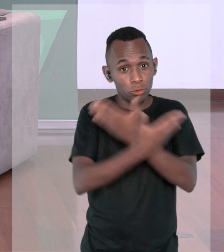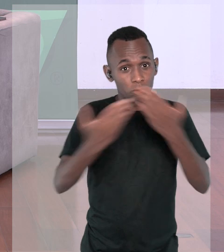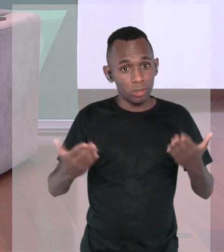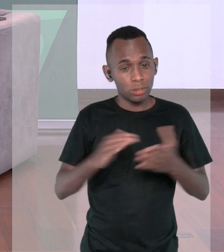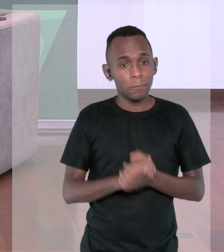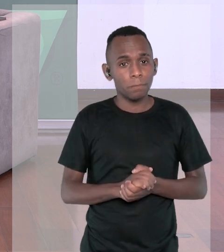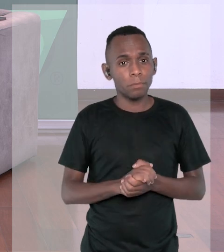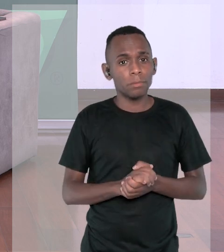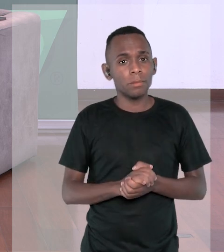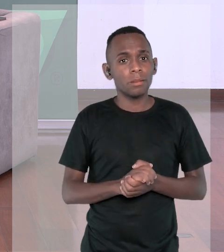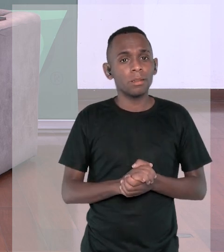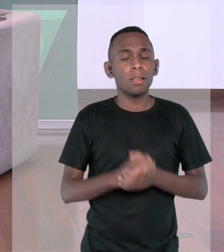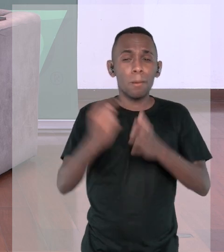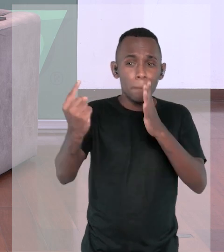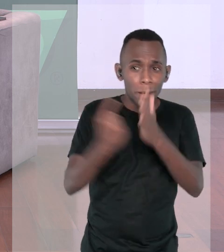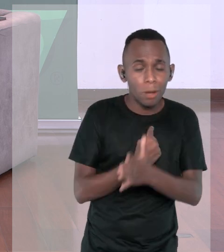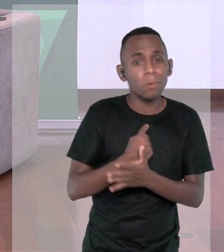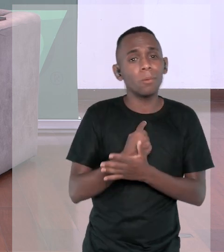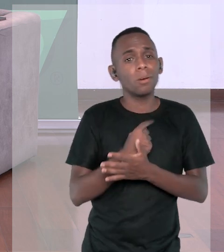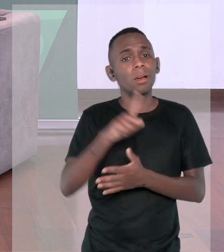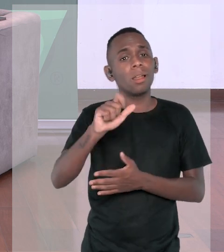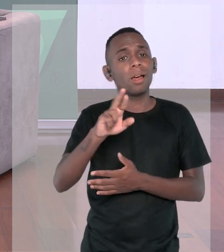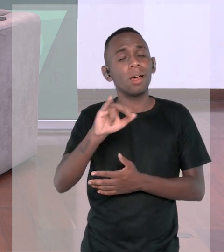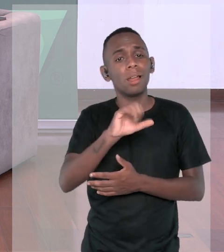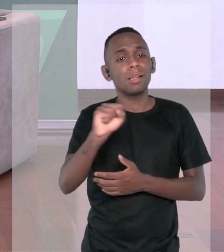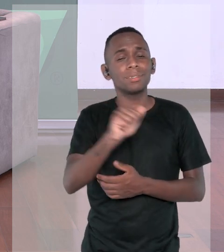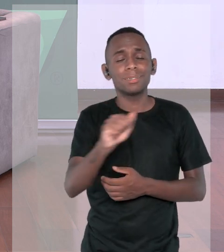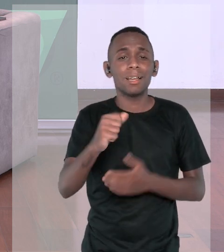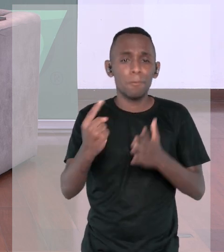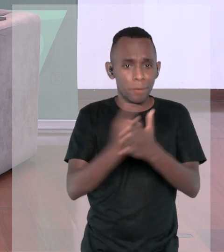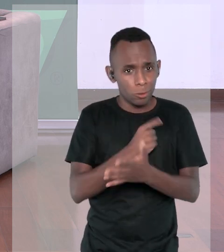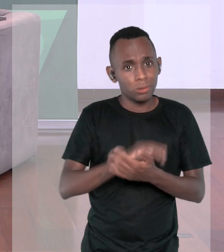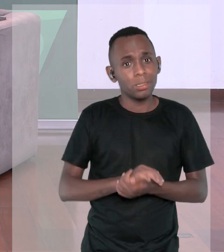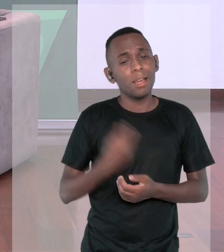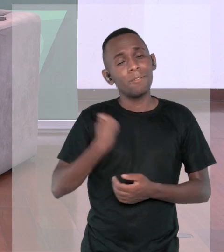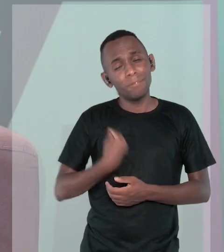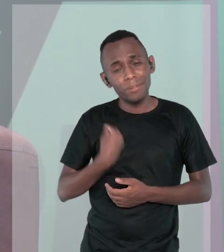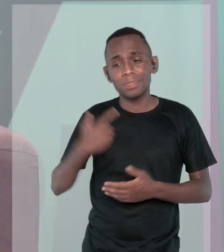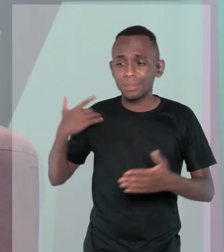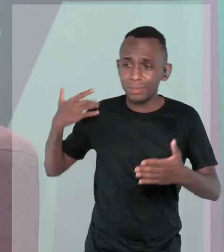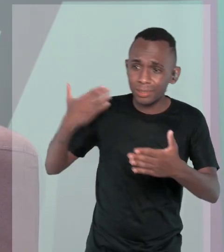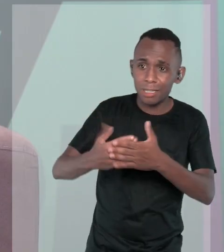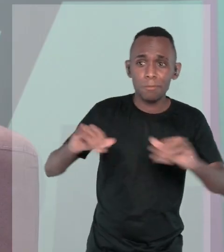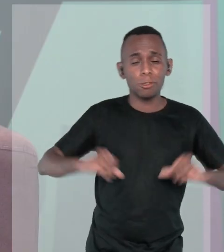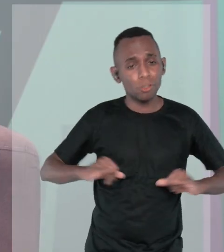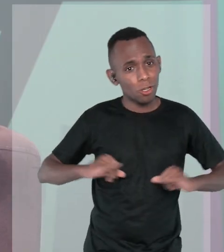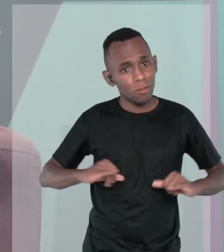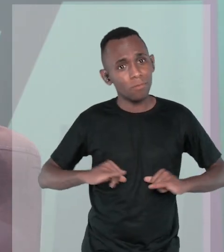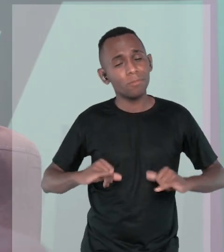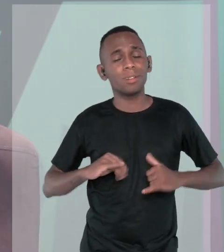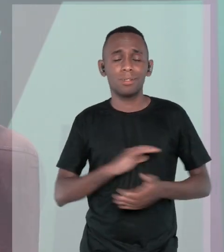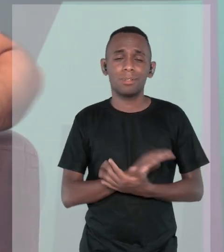Deixa uma pergunta. Da Larissa, faz uma pergunta aqui. Só porque a vida inteira eu sofri isso, deixa ele sofrer